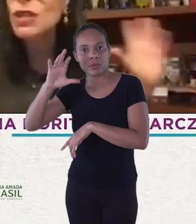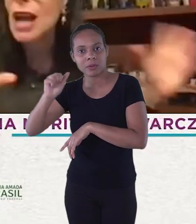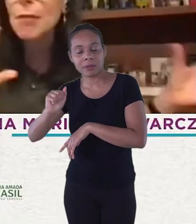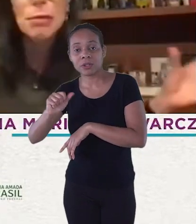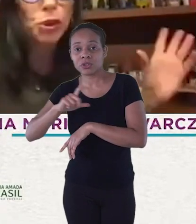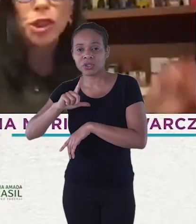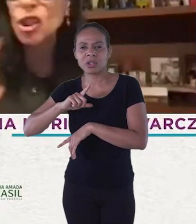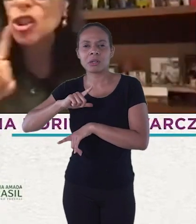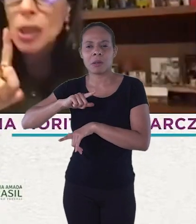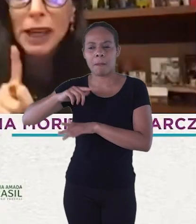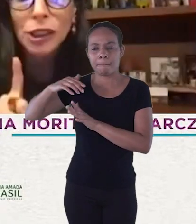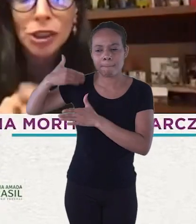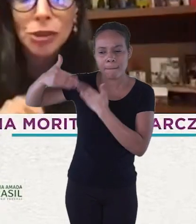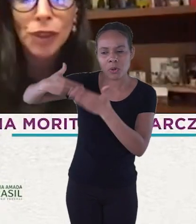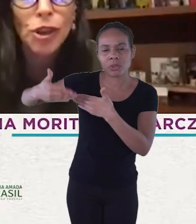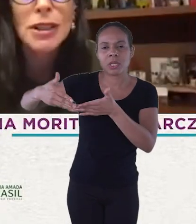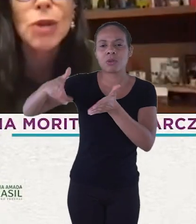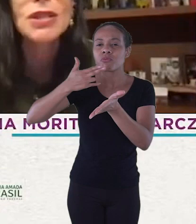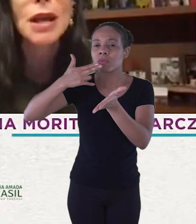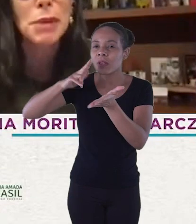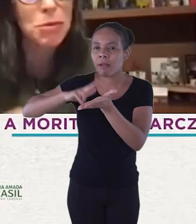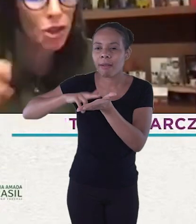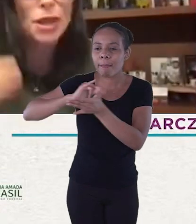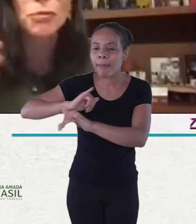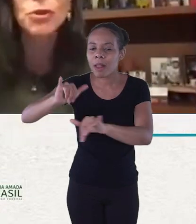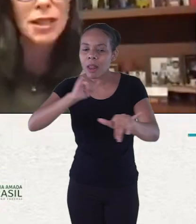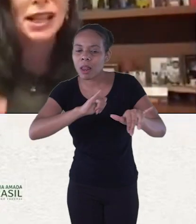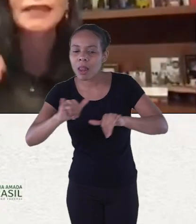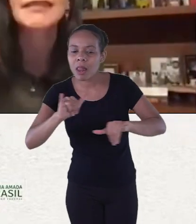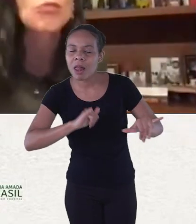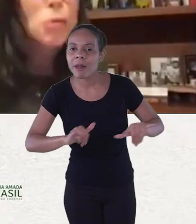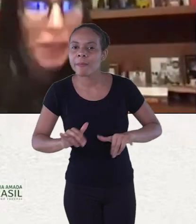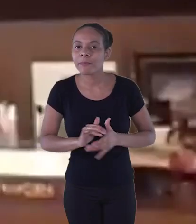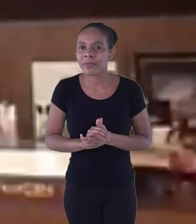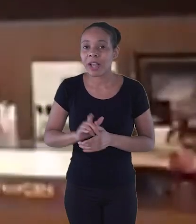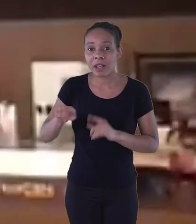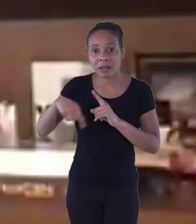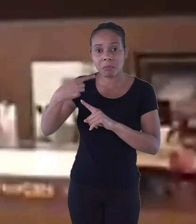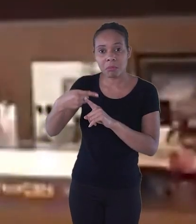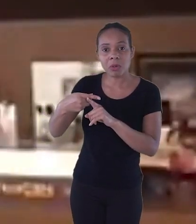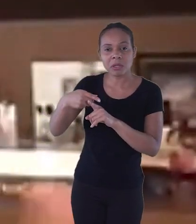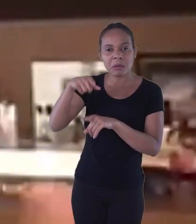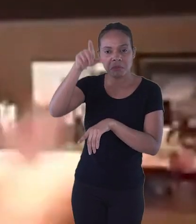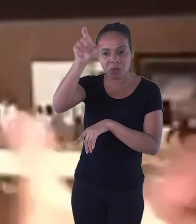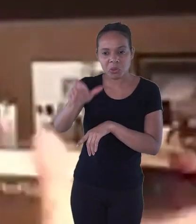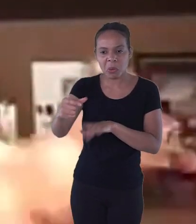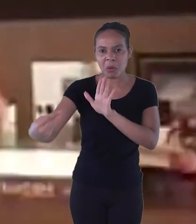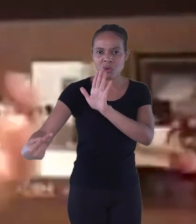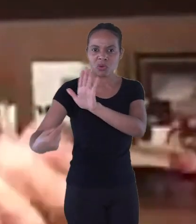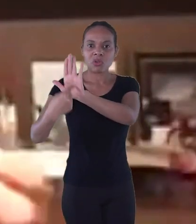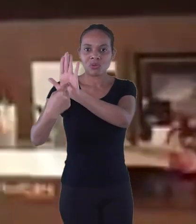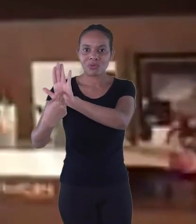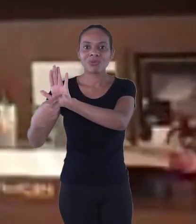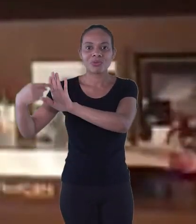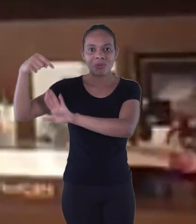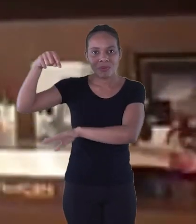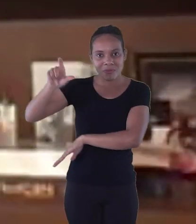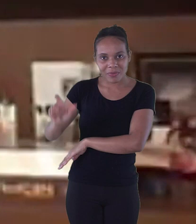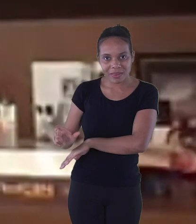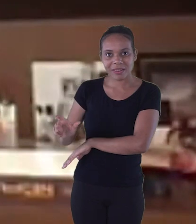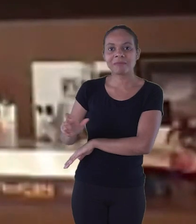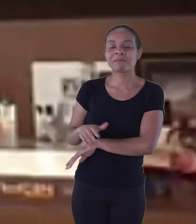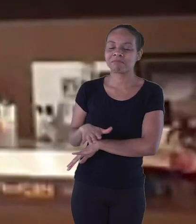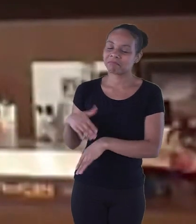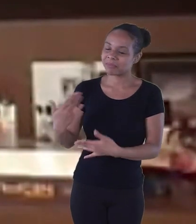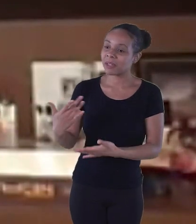Então a gente também não sabe muito, e a gente não mente, né? Nós não sabemos, nós dizemos coisas assim, até o momento não sabemos. Então é a